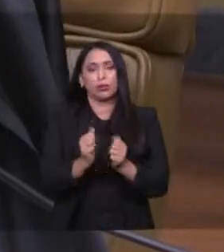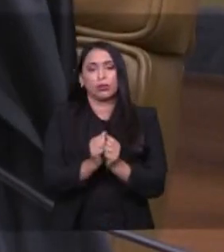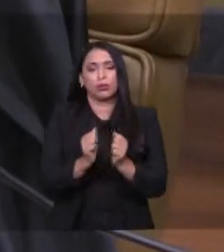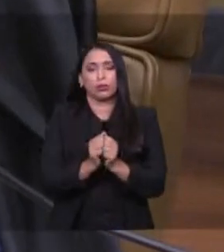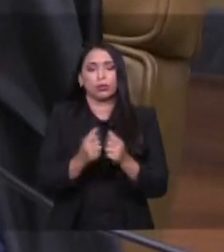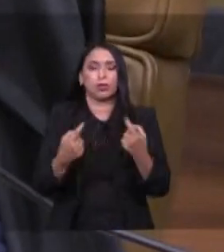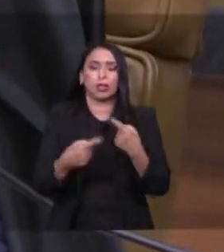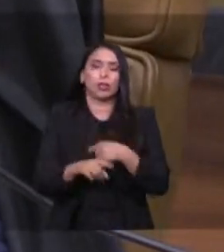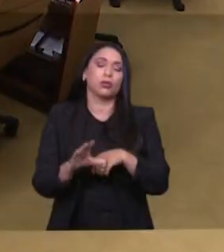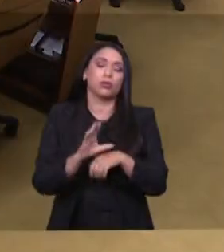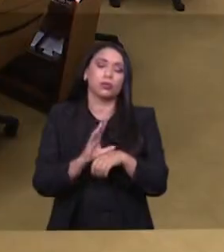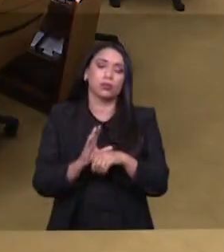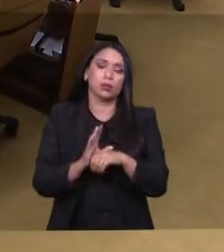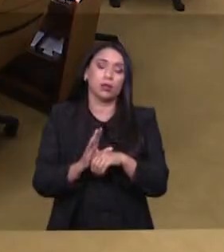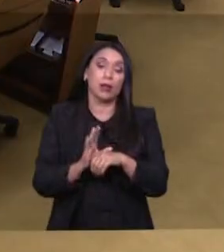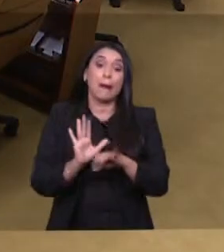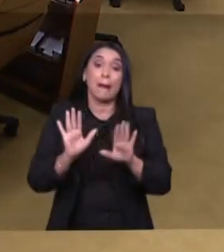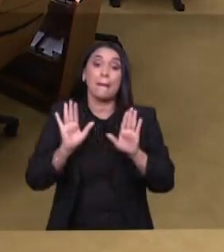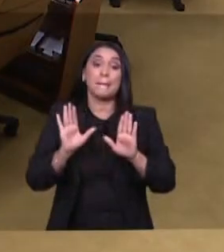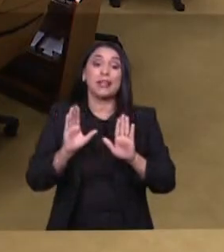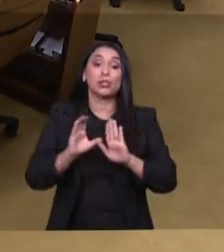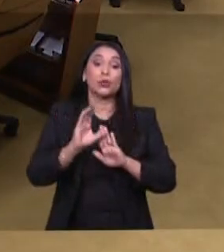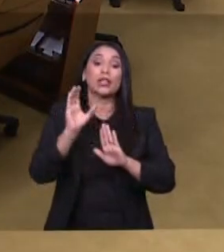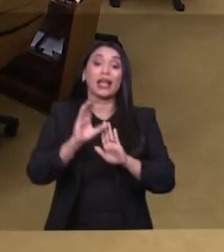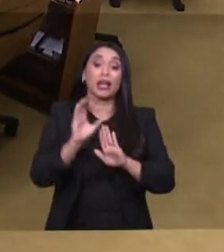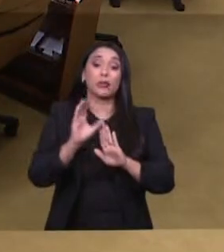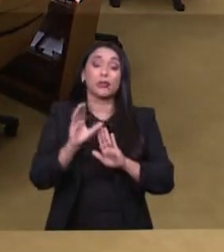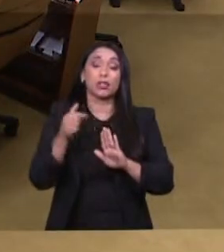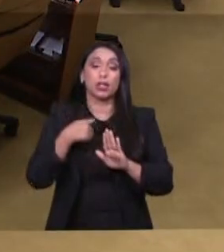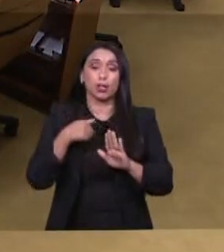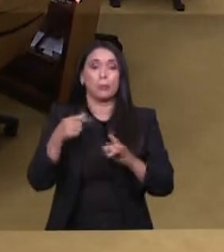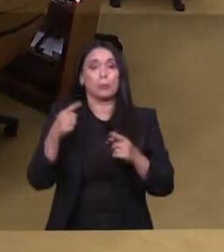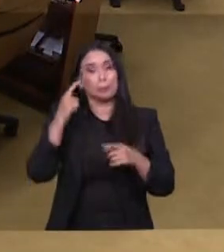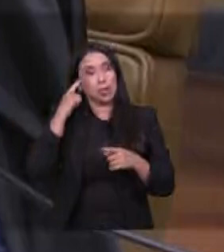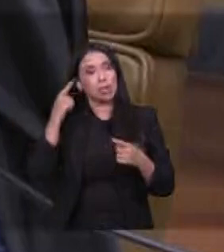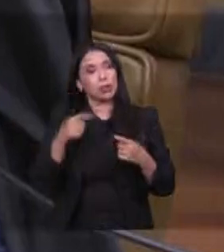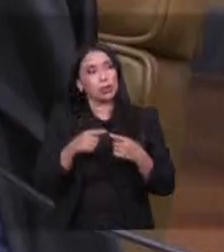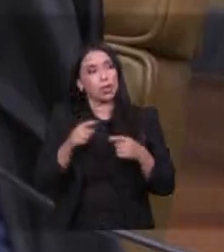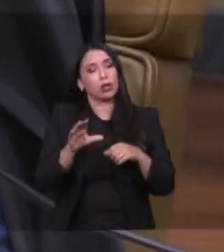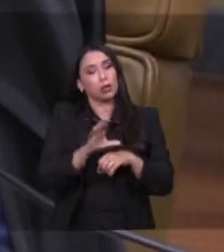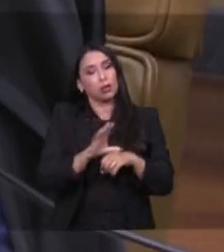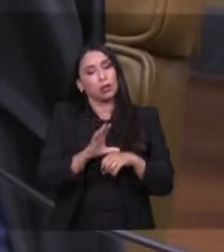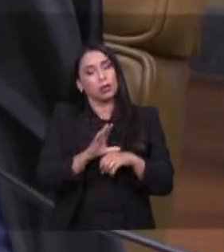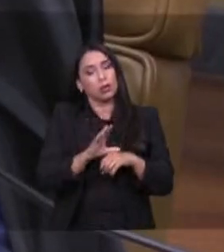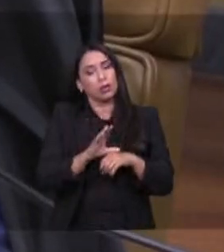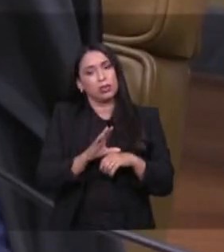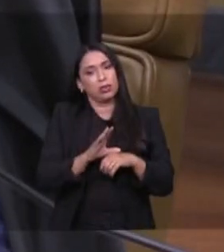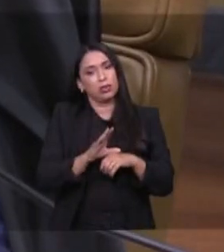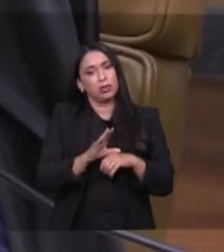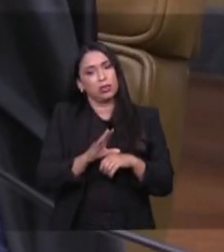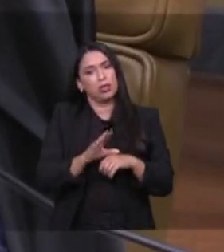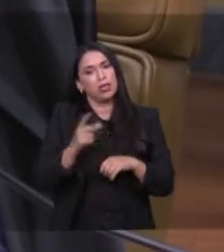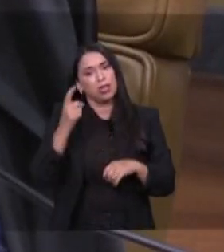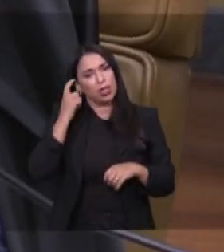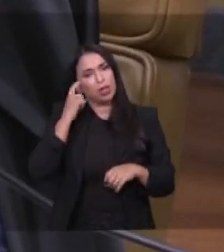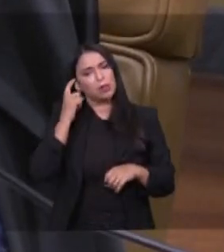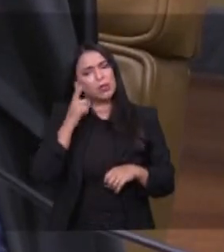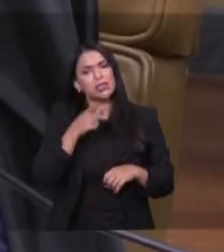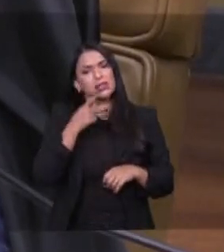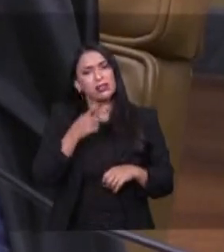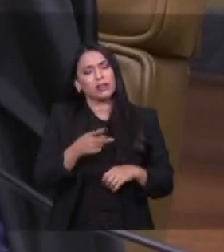sentido da inconstitucionalidade. Mas o caput eu mantenho a constitucionalidade. E penso que, na minha compreensão, Vossa Excelência tinha se